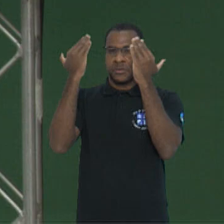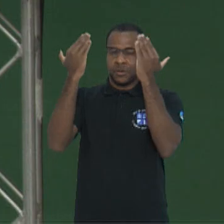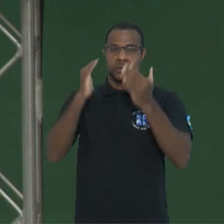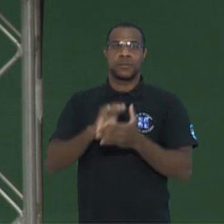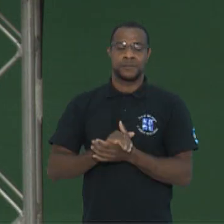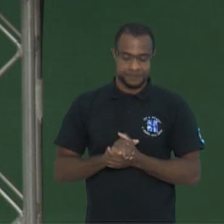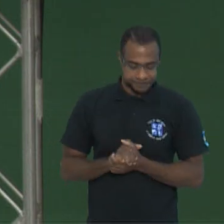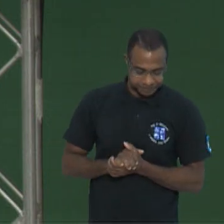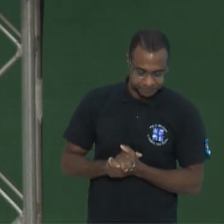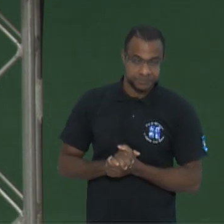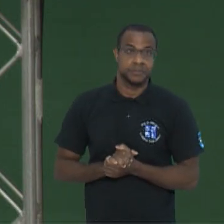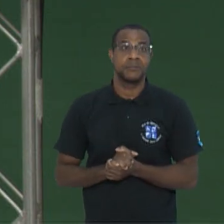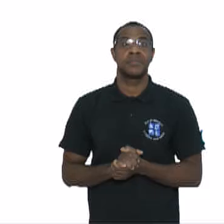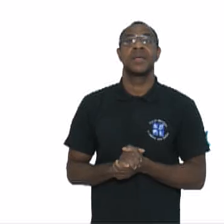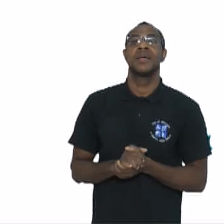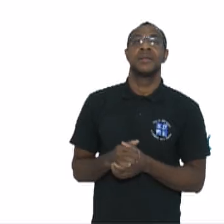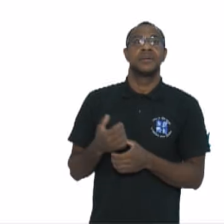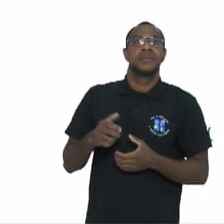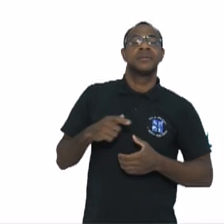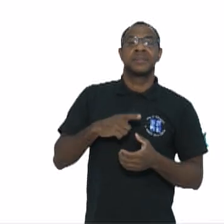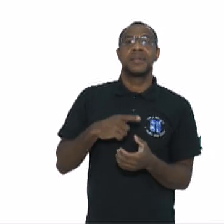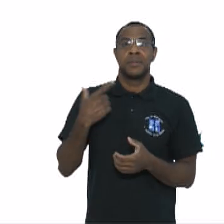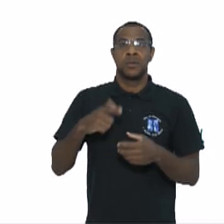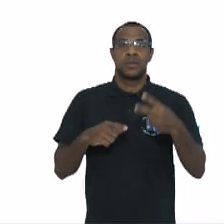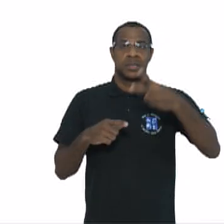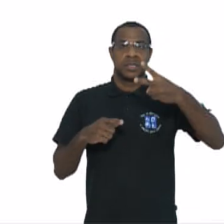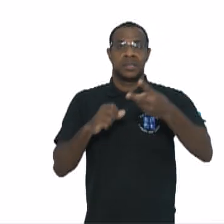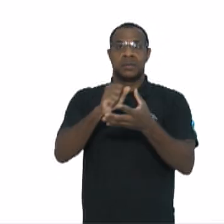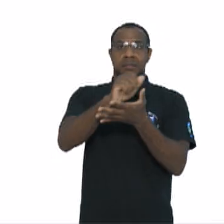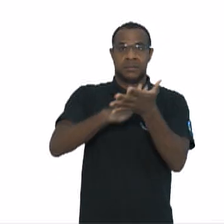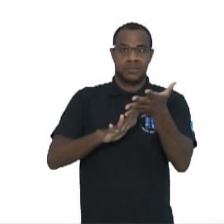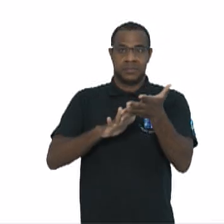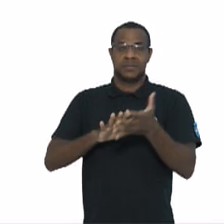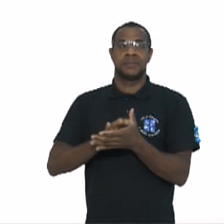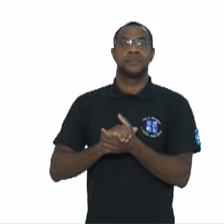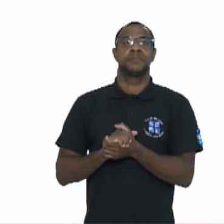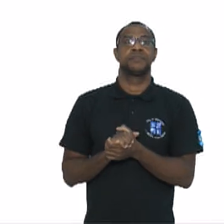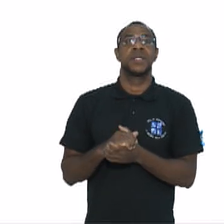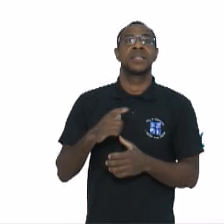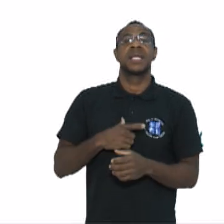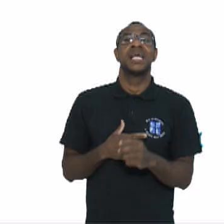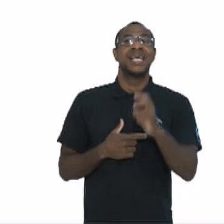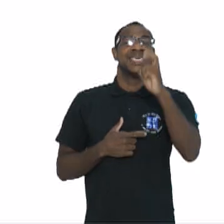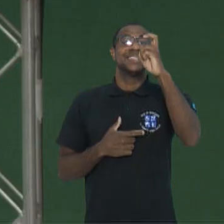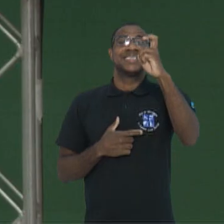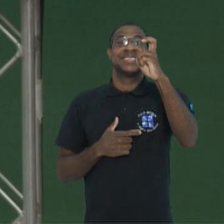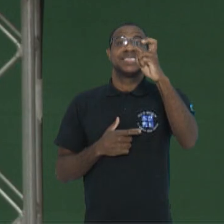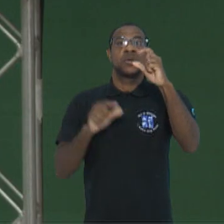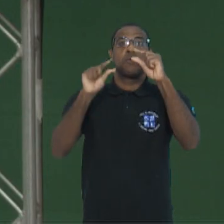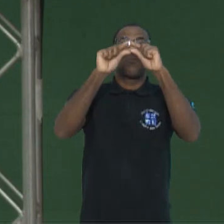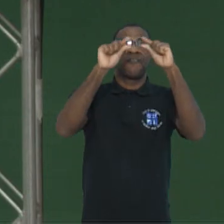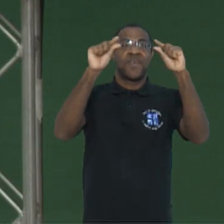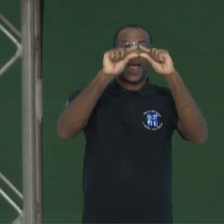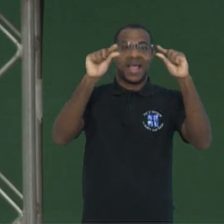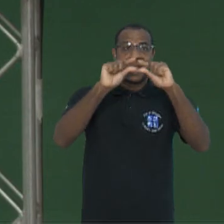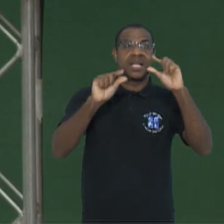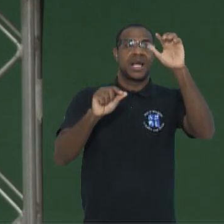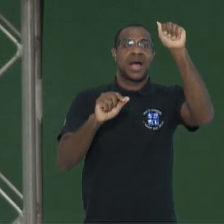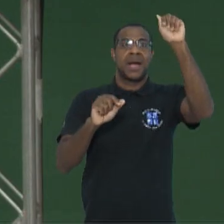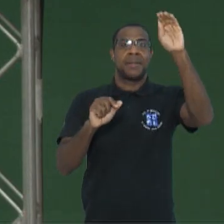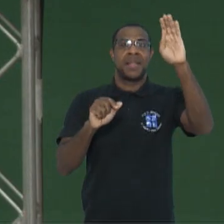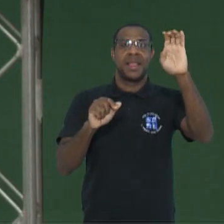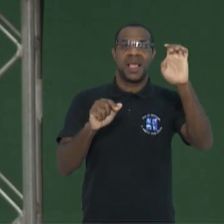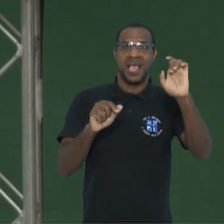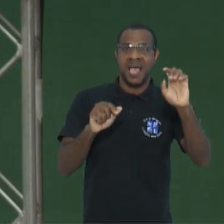Aqui temos mais um exercício, Match the Columns. Então nós temos cinco frases, cinco ideias que vocês terão que